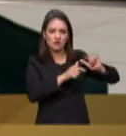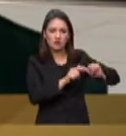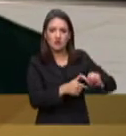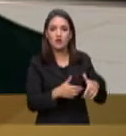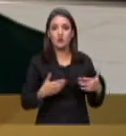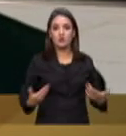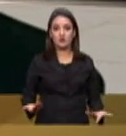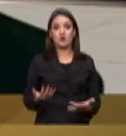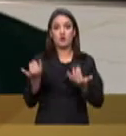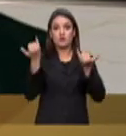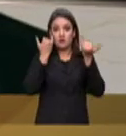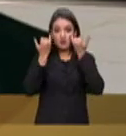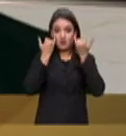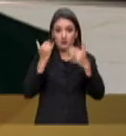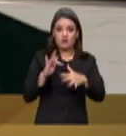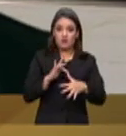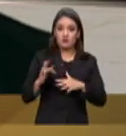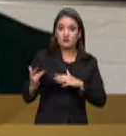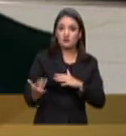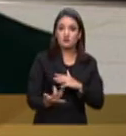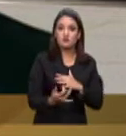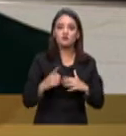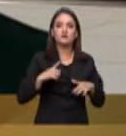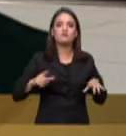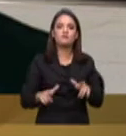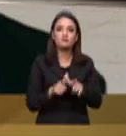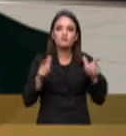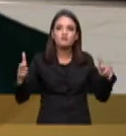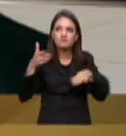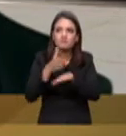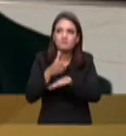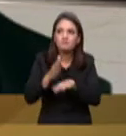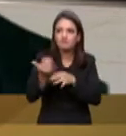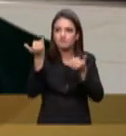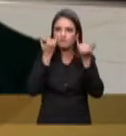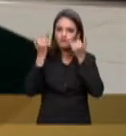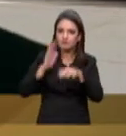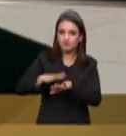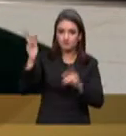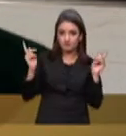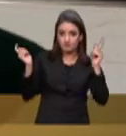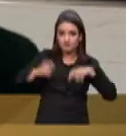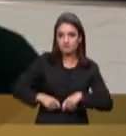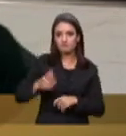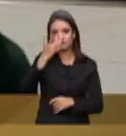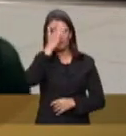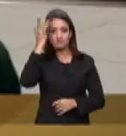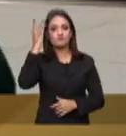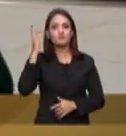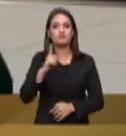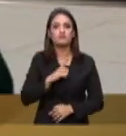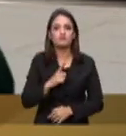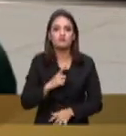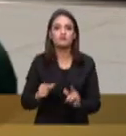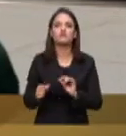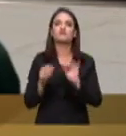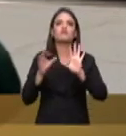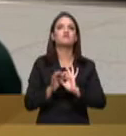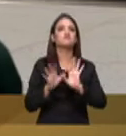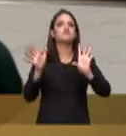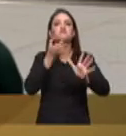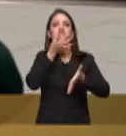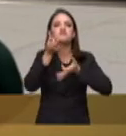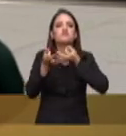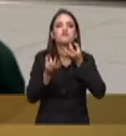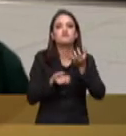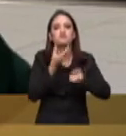redes sociais, embora tenha amplificado o acesso à informação e possibilitado ao cidadão exercer sua liberdade de